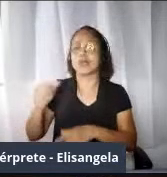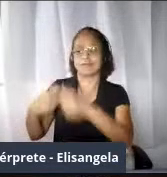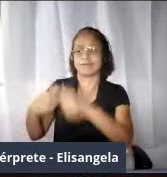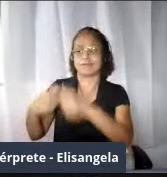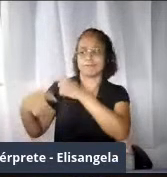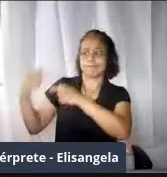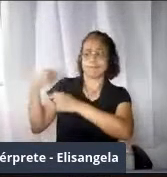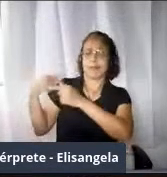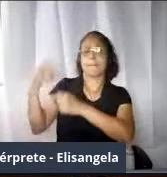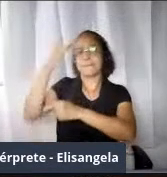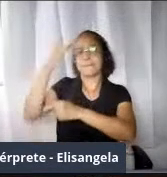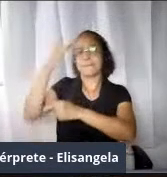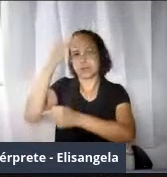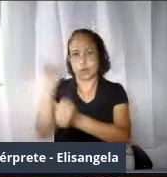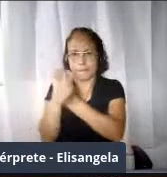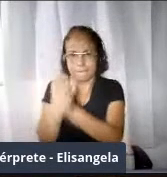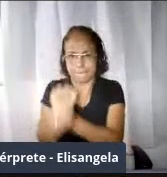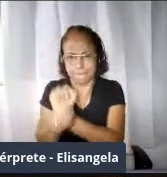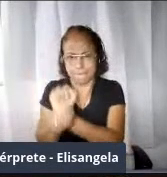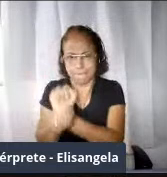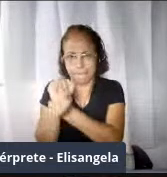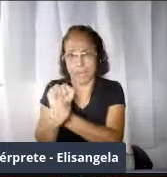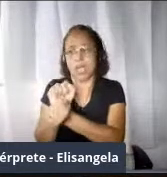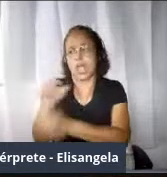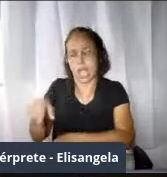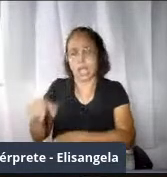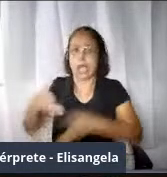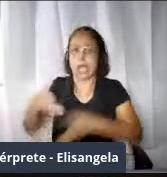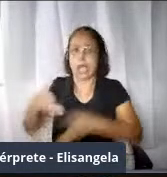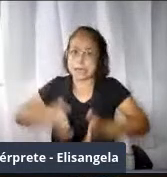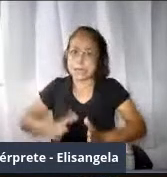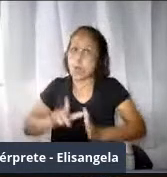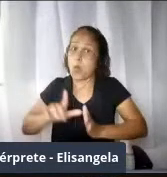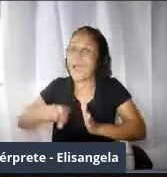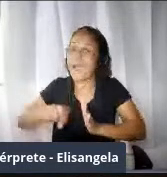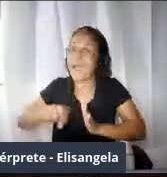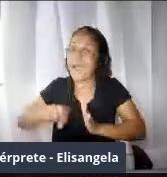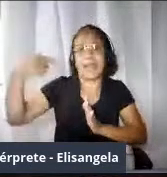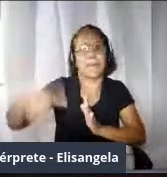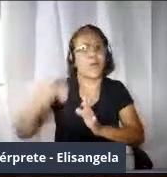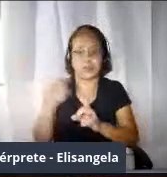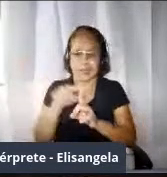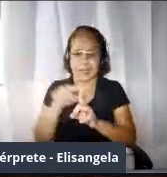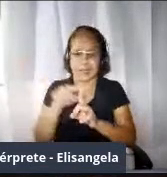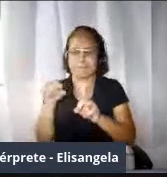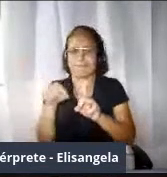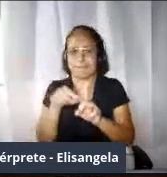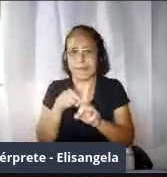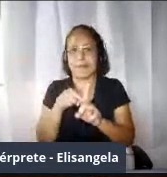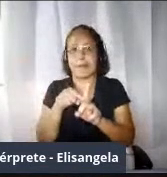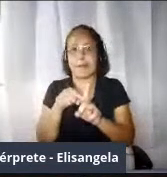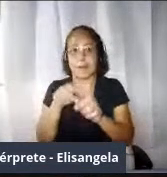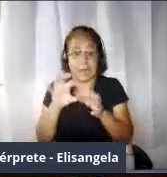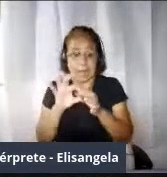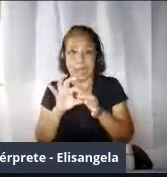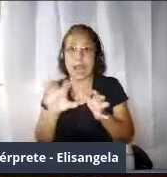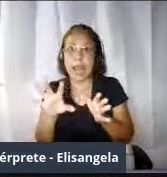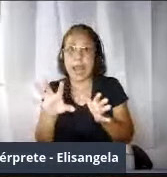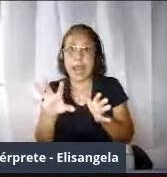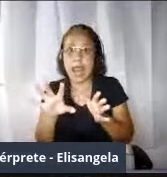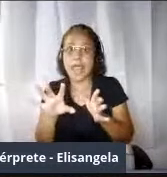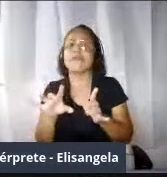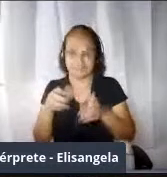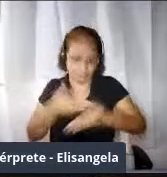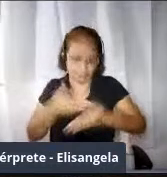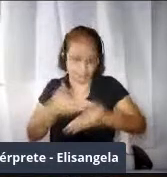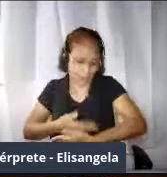poderiam até não ser, né, podiam ter nascido depois da lei do ventre livre, ou serem forros, né, terem sido alforriados,